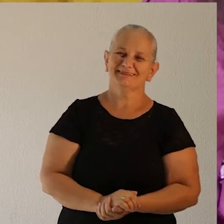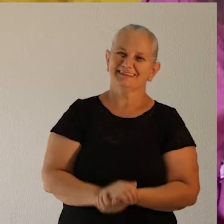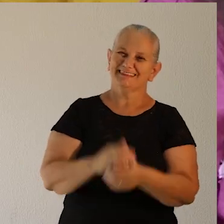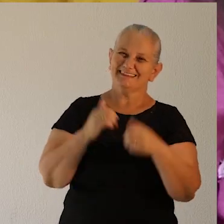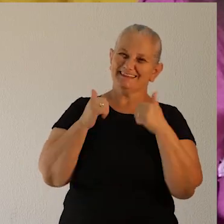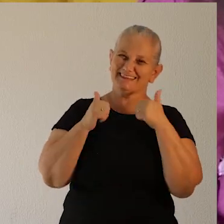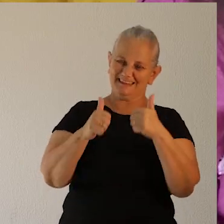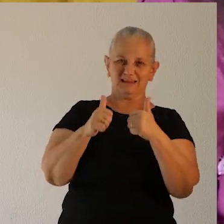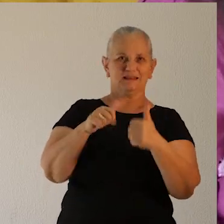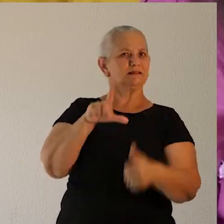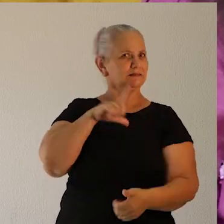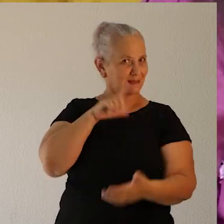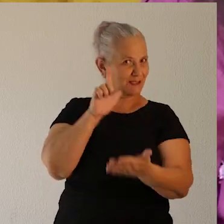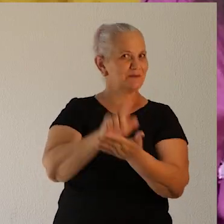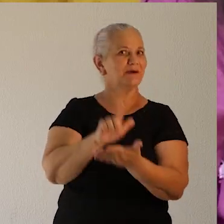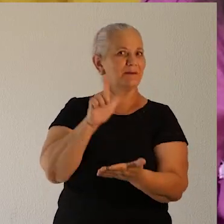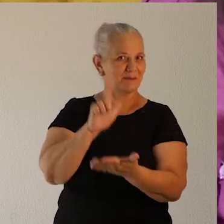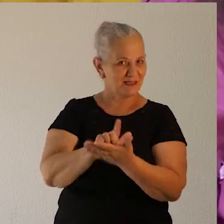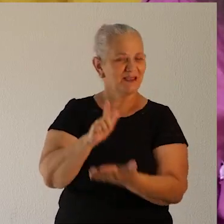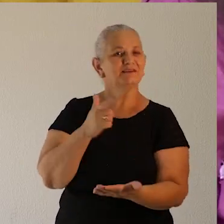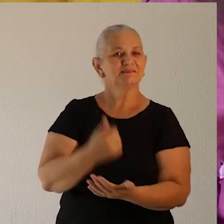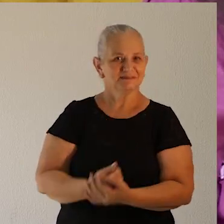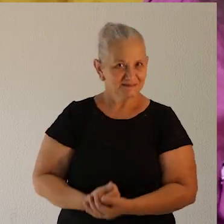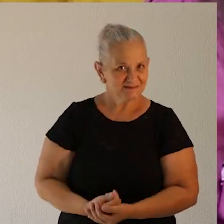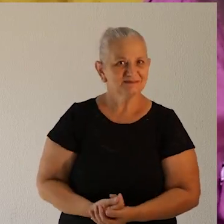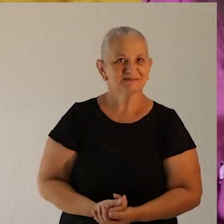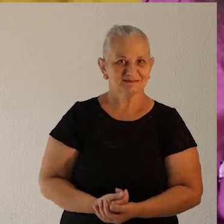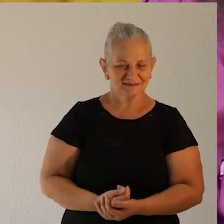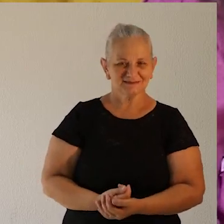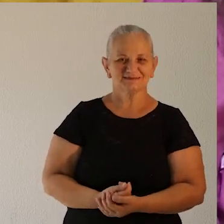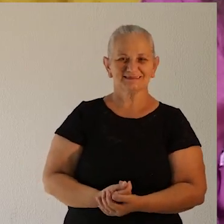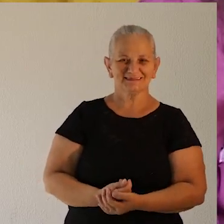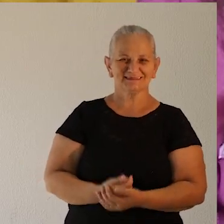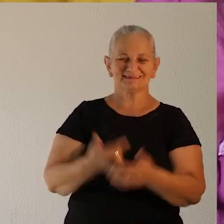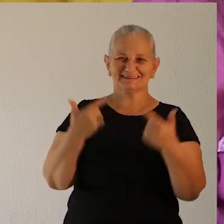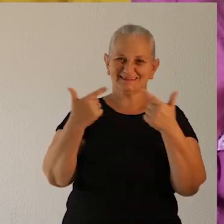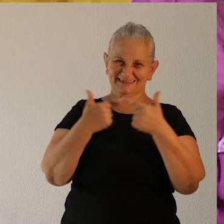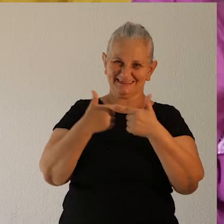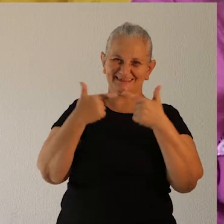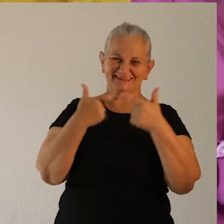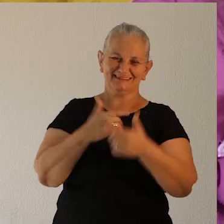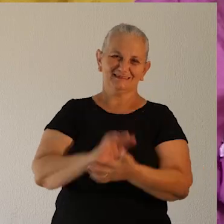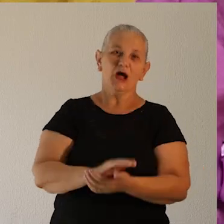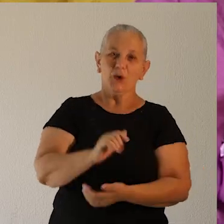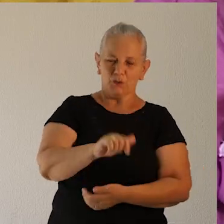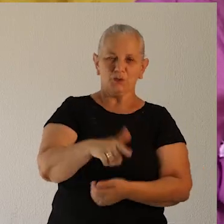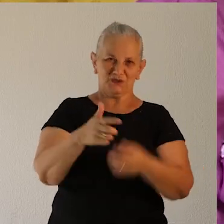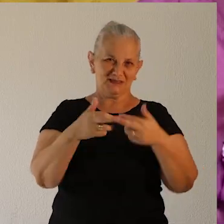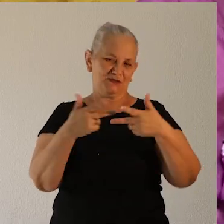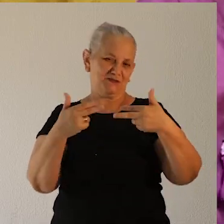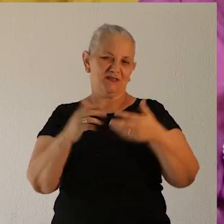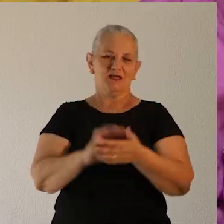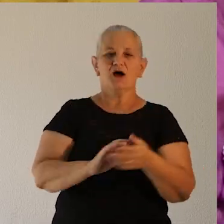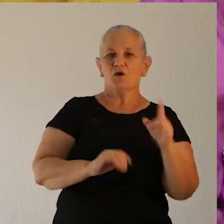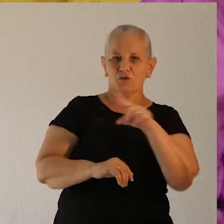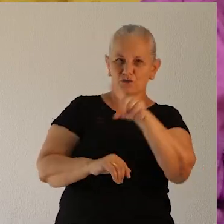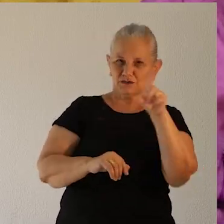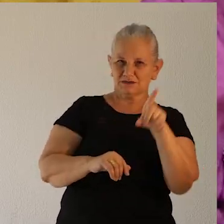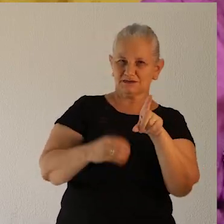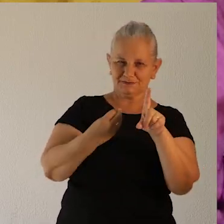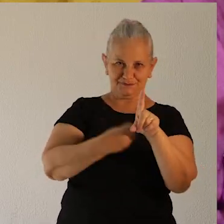E como tem papel, hein? Bastante papel. Que bacana. Uma outra coisa, vocês viram